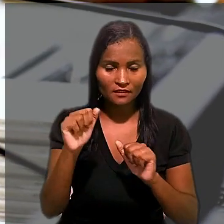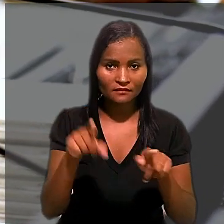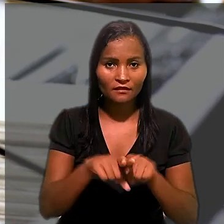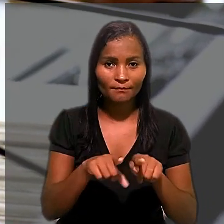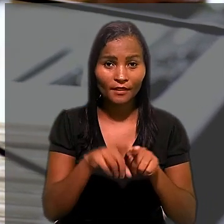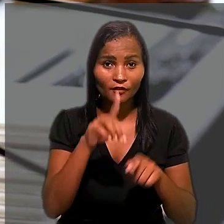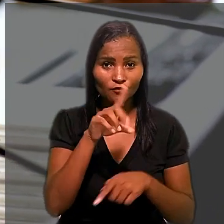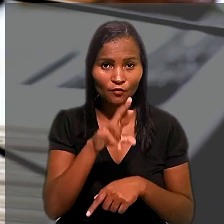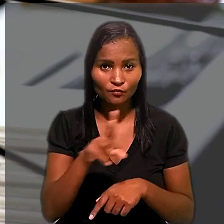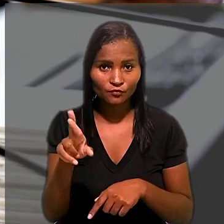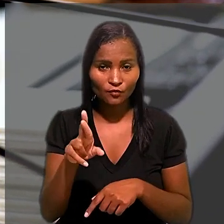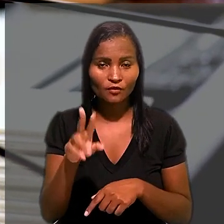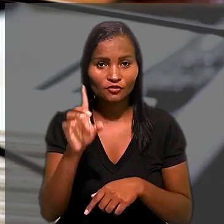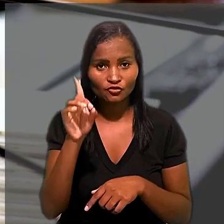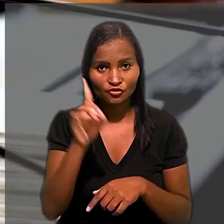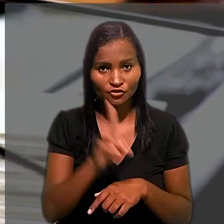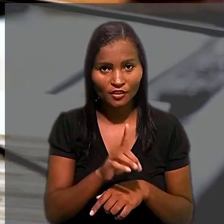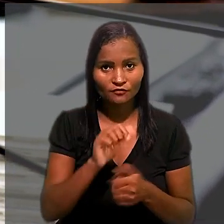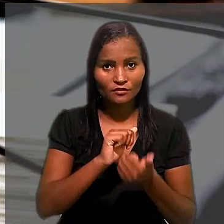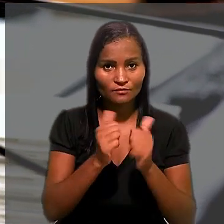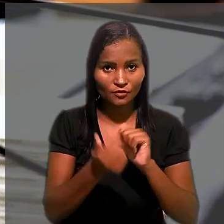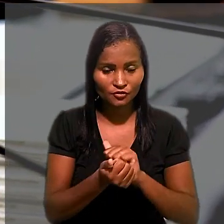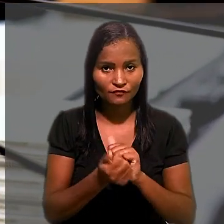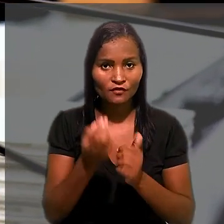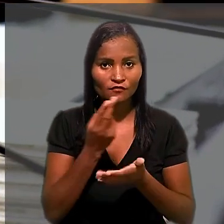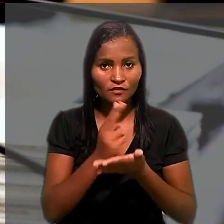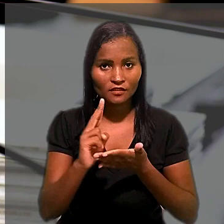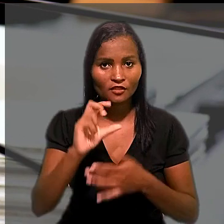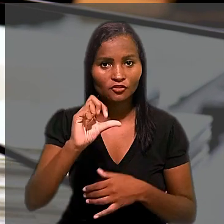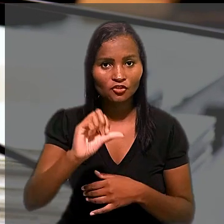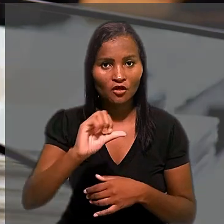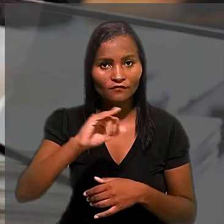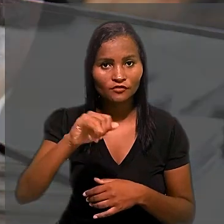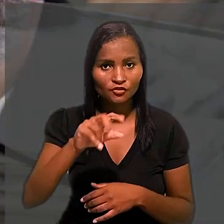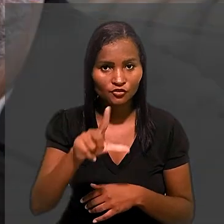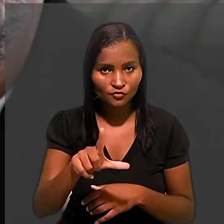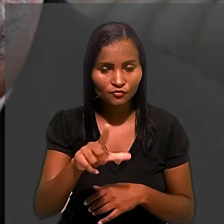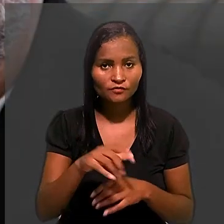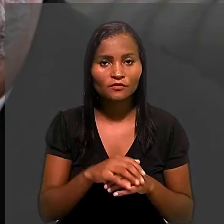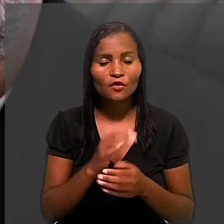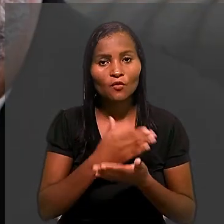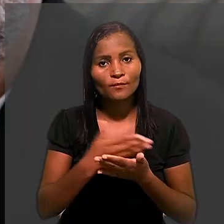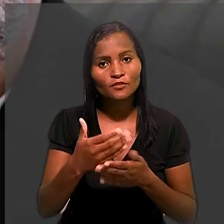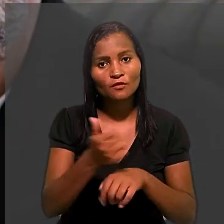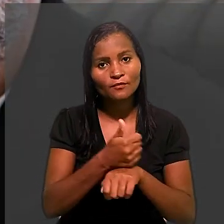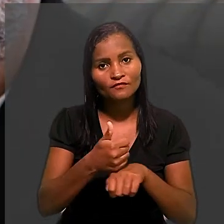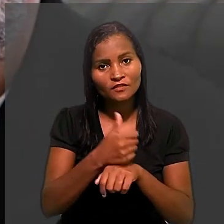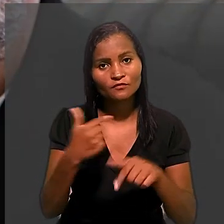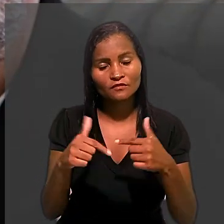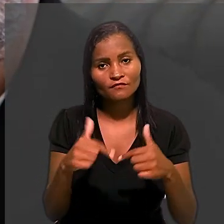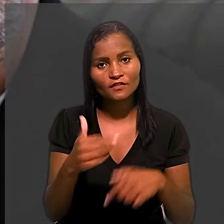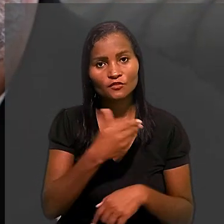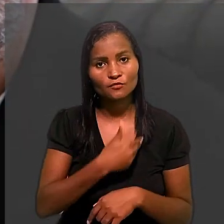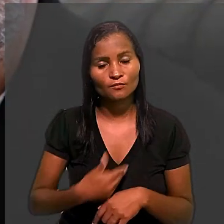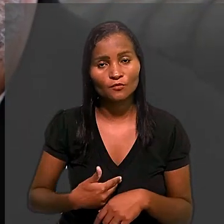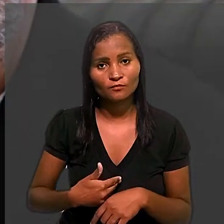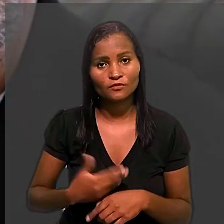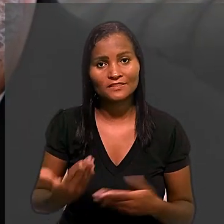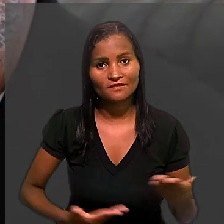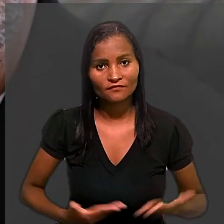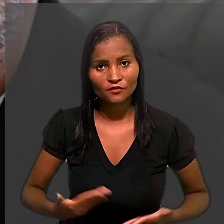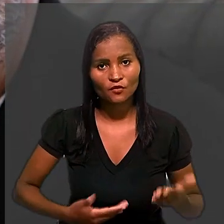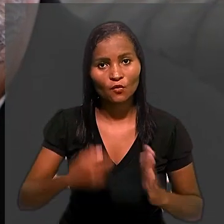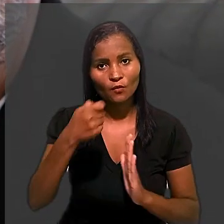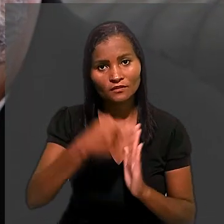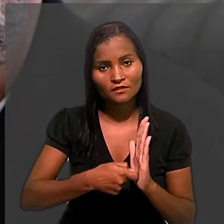Também é doutor em Direito Desportivo pela Universidade 9 de Julho. Iniciou a carreira no serviço público como servidor